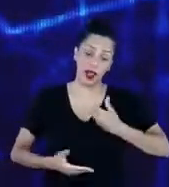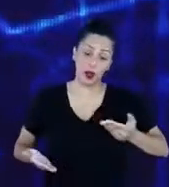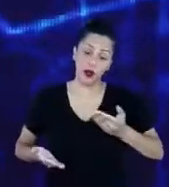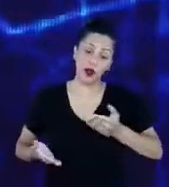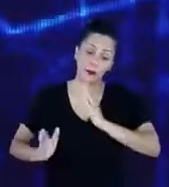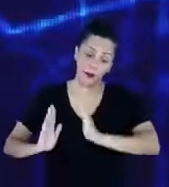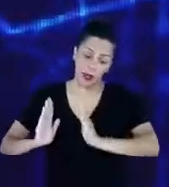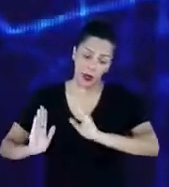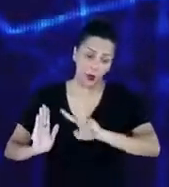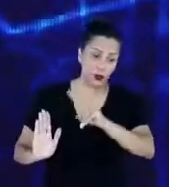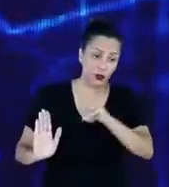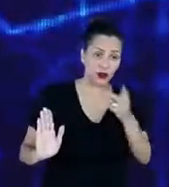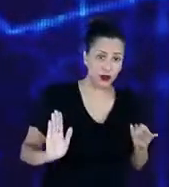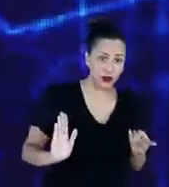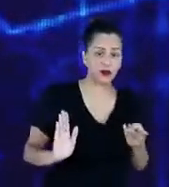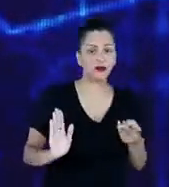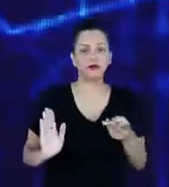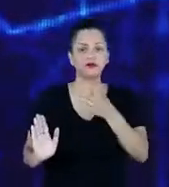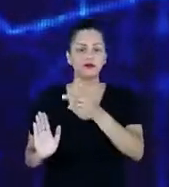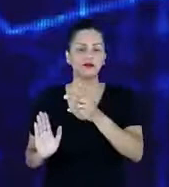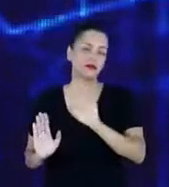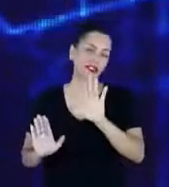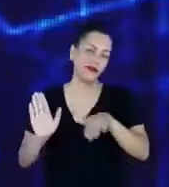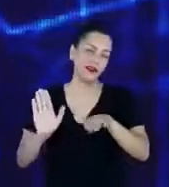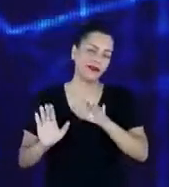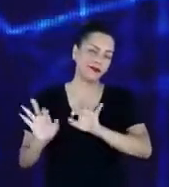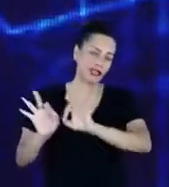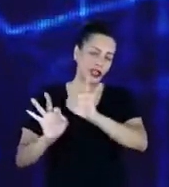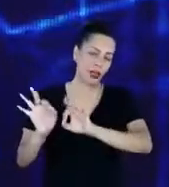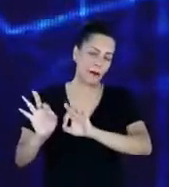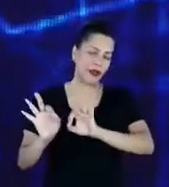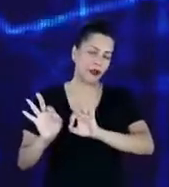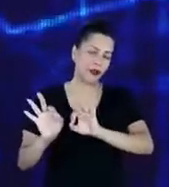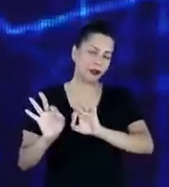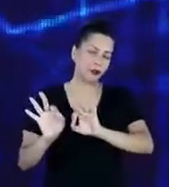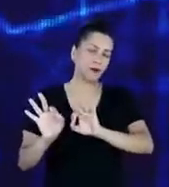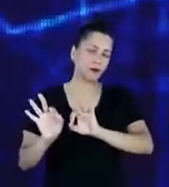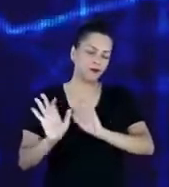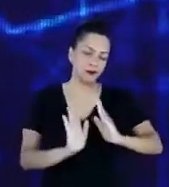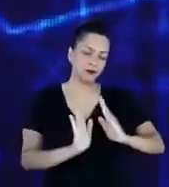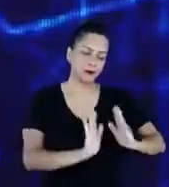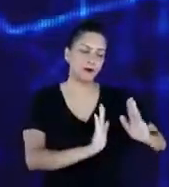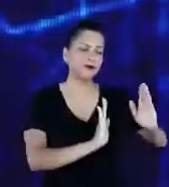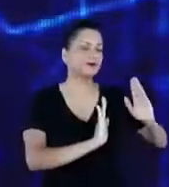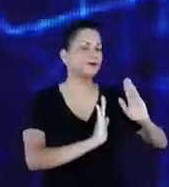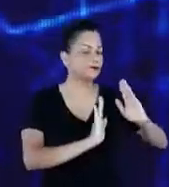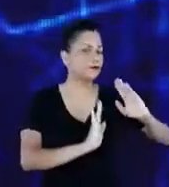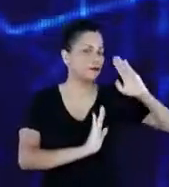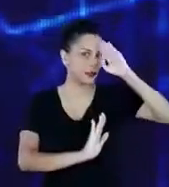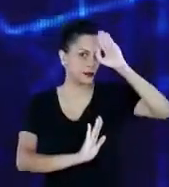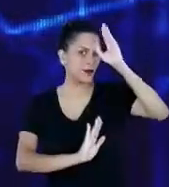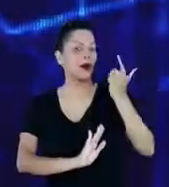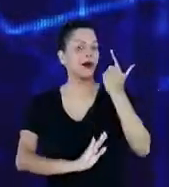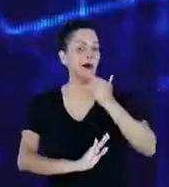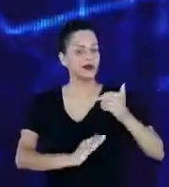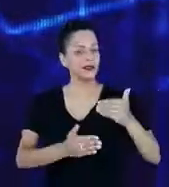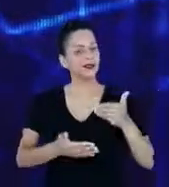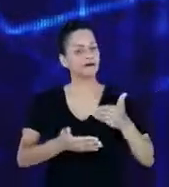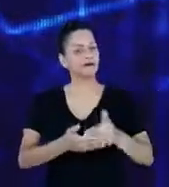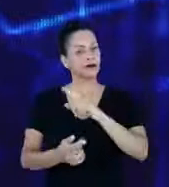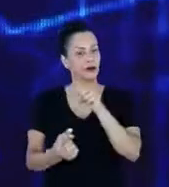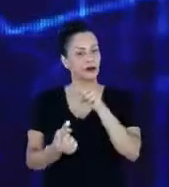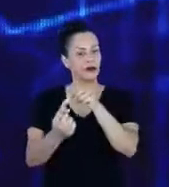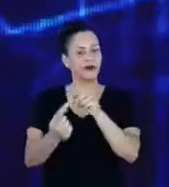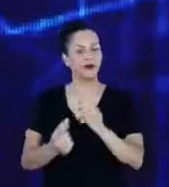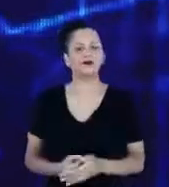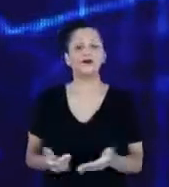como planejamento e coordenação são fundamentais para que a gente consiga chegar aonde a gente quer. Obrigado. Bom, agora eu passo aqui a palavra,